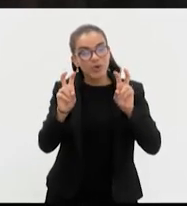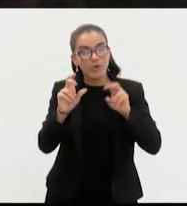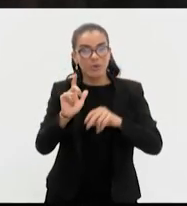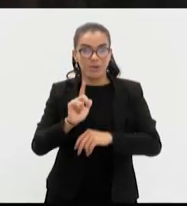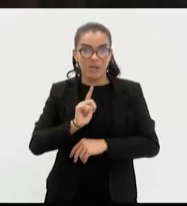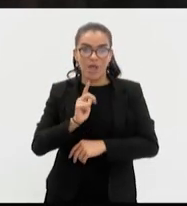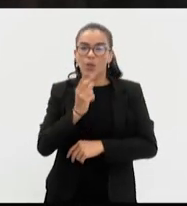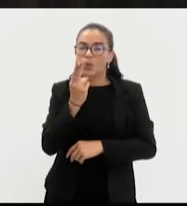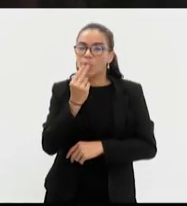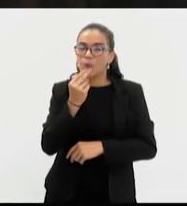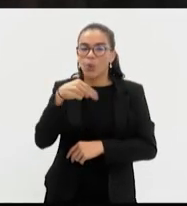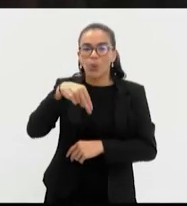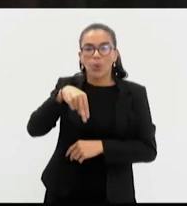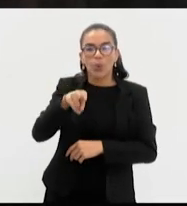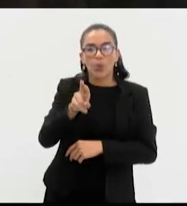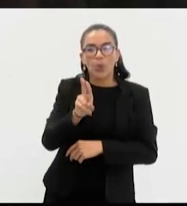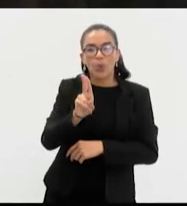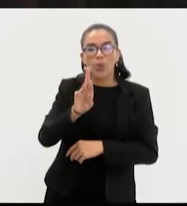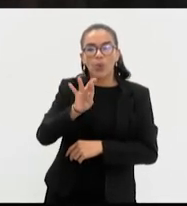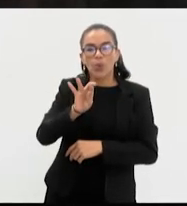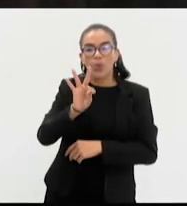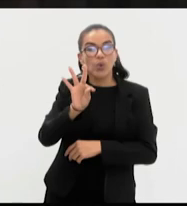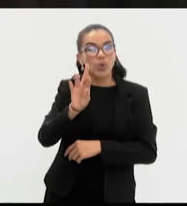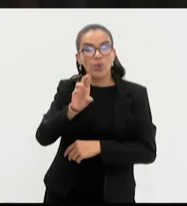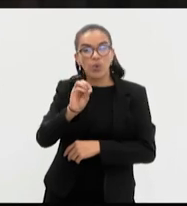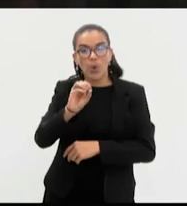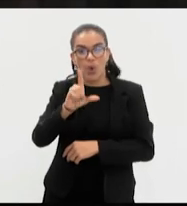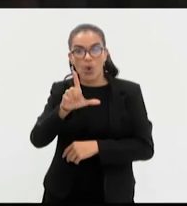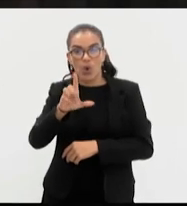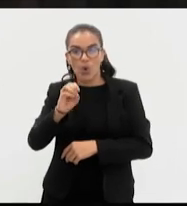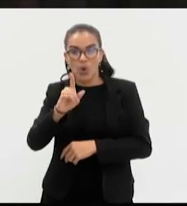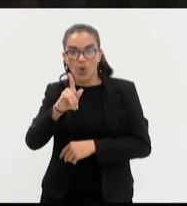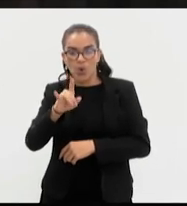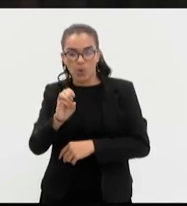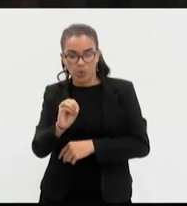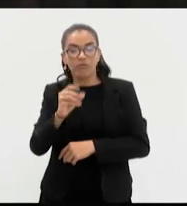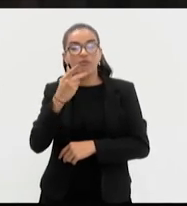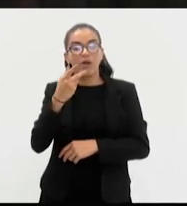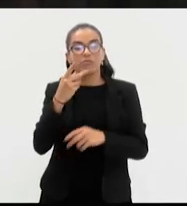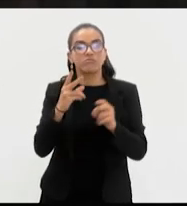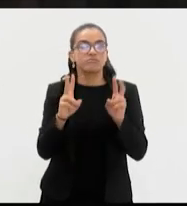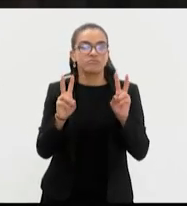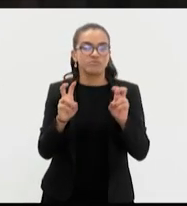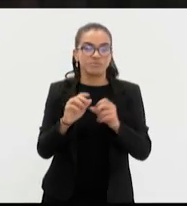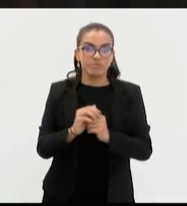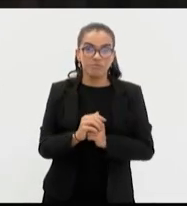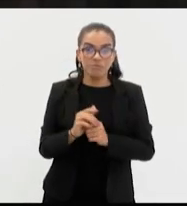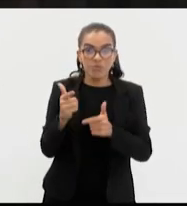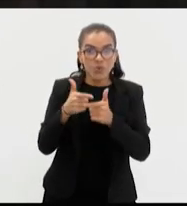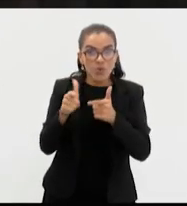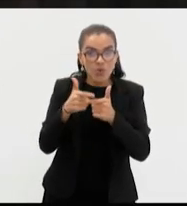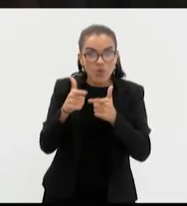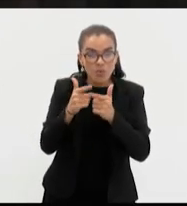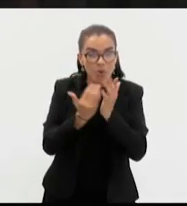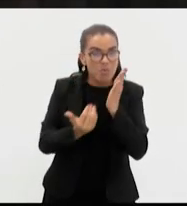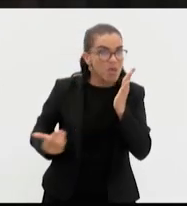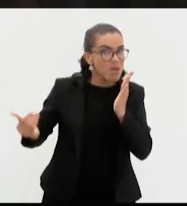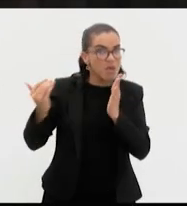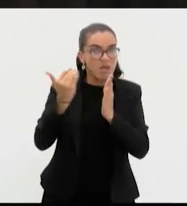nutrólogo chamado Durval Ribas Filho na matéria que diz assim o problema maior dos